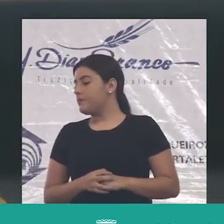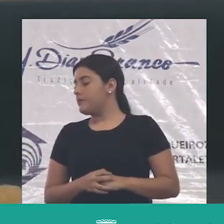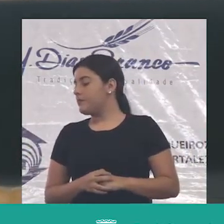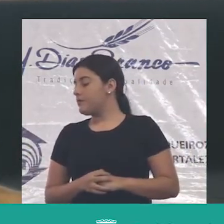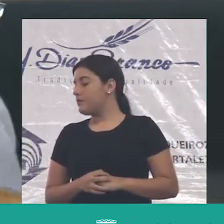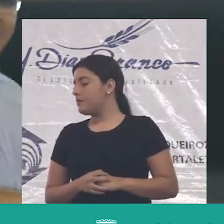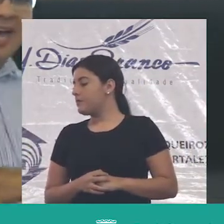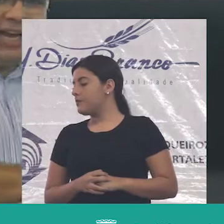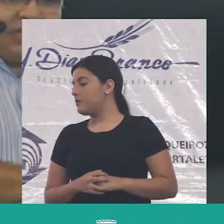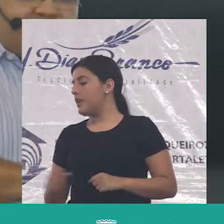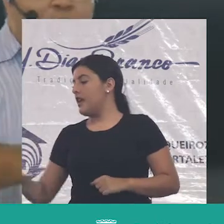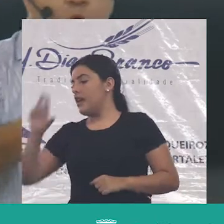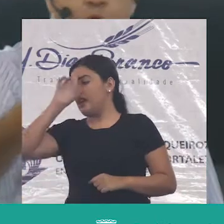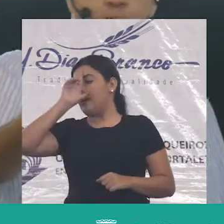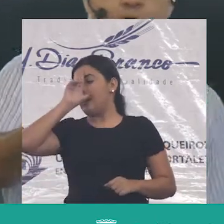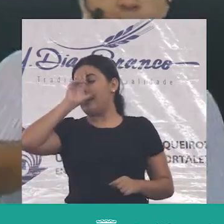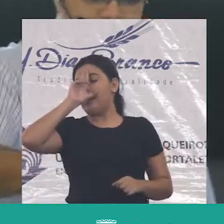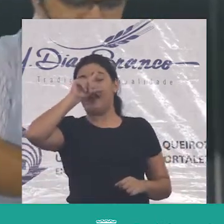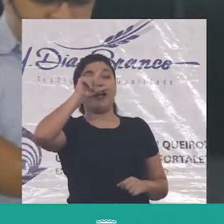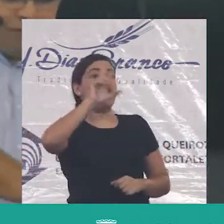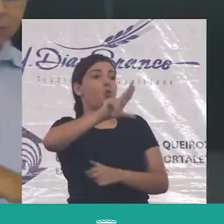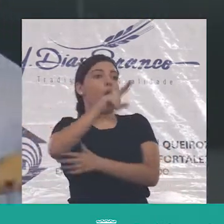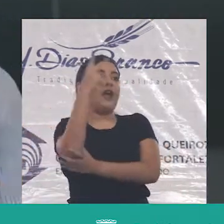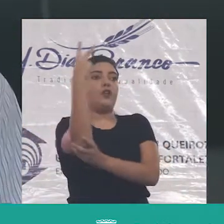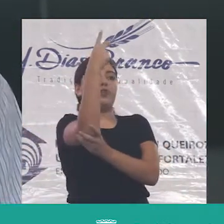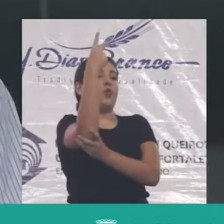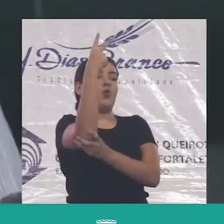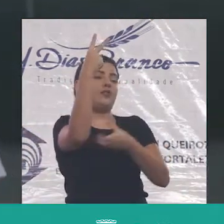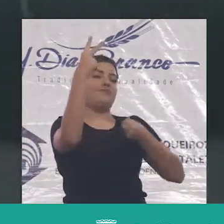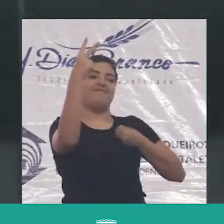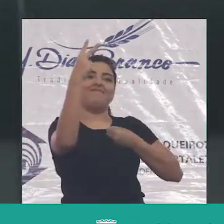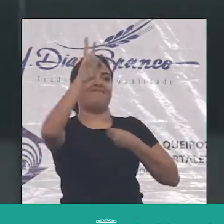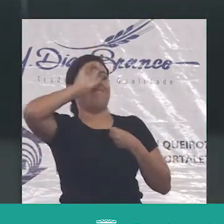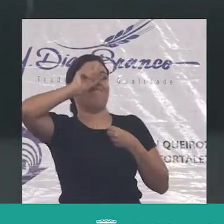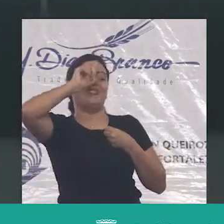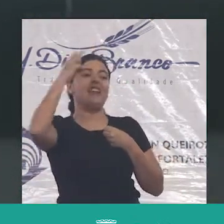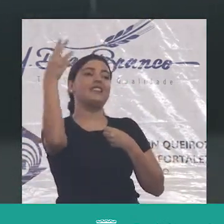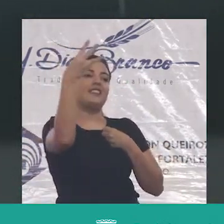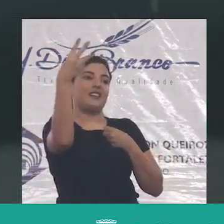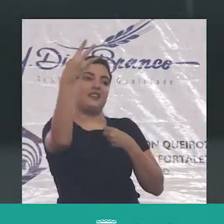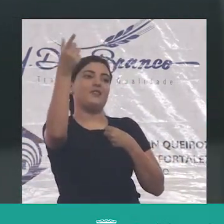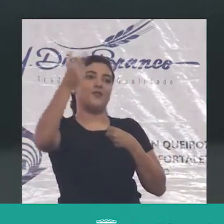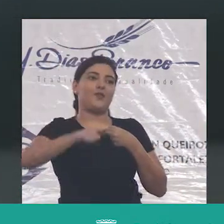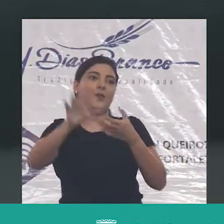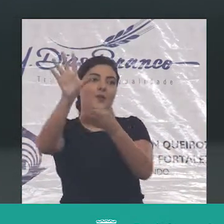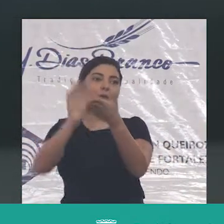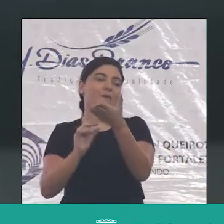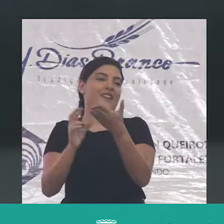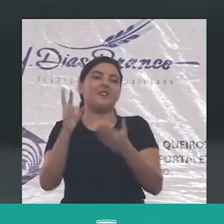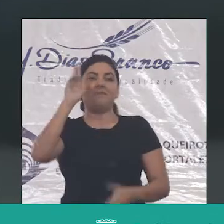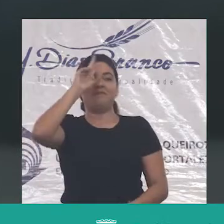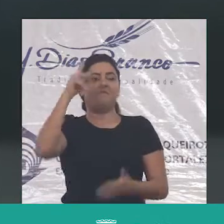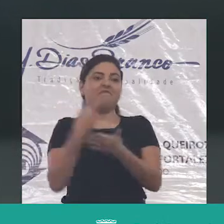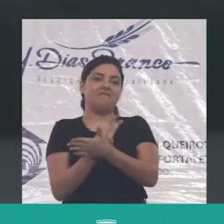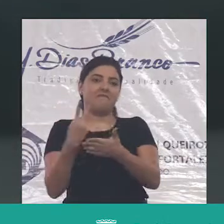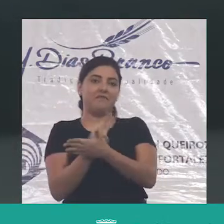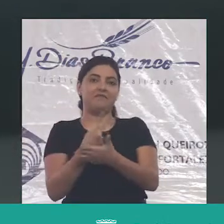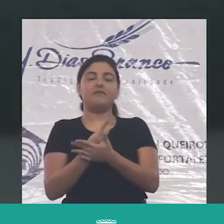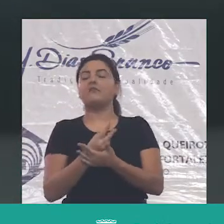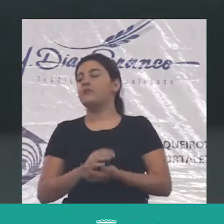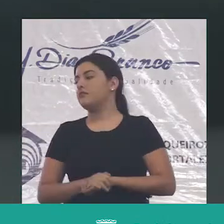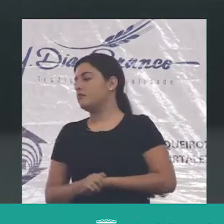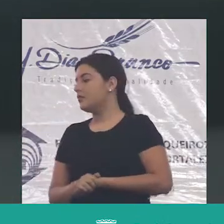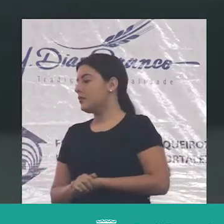errado, viu? O volume é aresta ao cubo. Esse volume que eu acabei escrevendo, eu repeti do outro slide. Ficou A vezes B vezes C. Mas na verdade é aresta